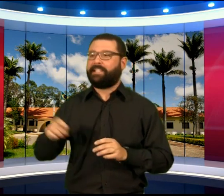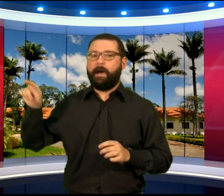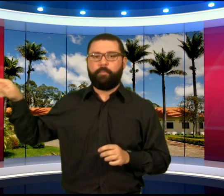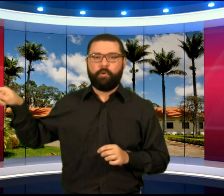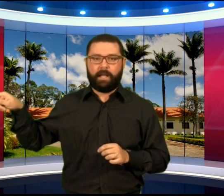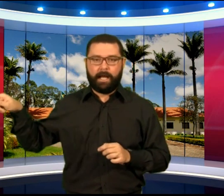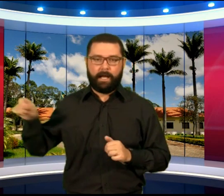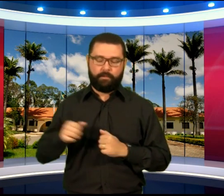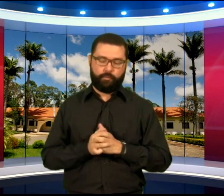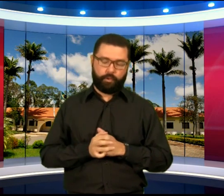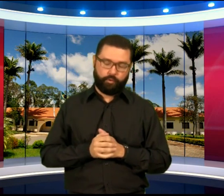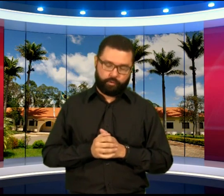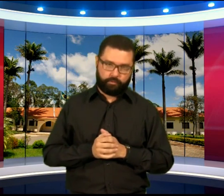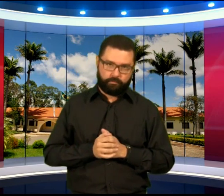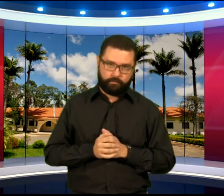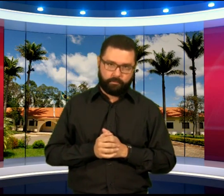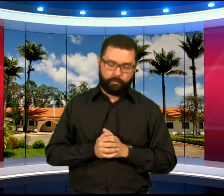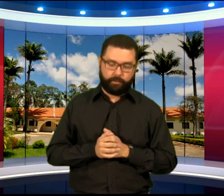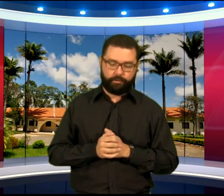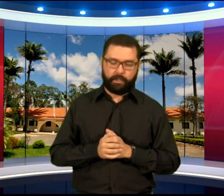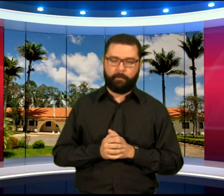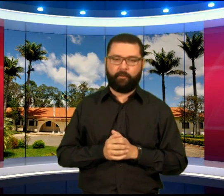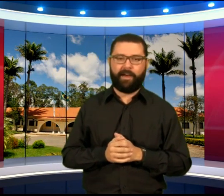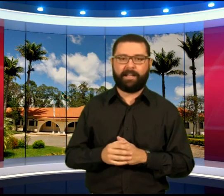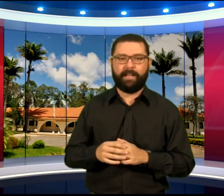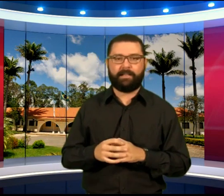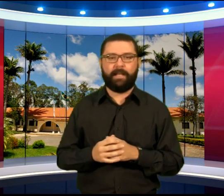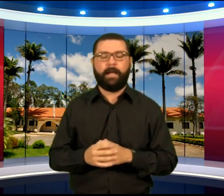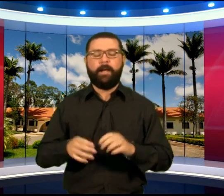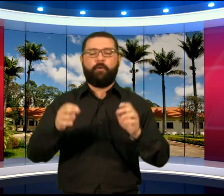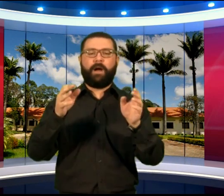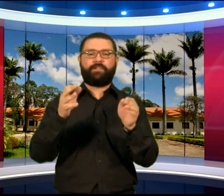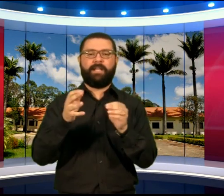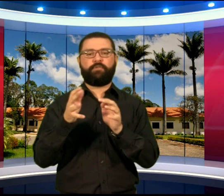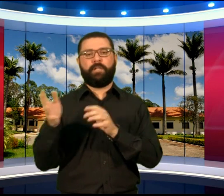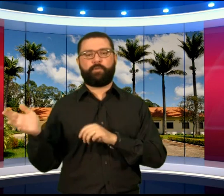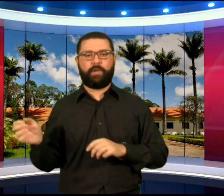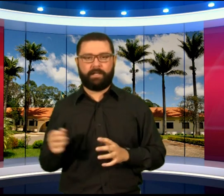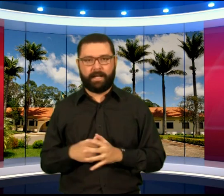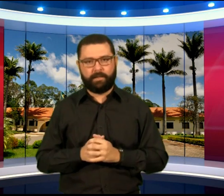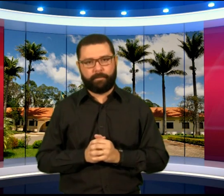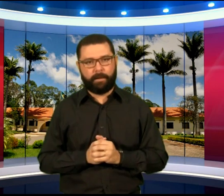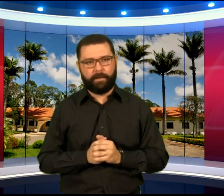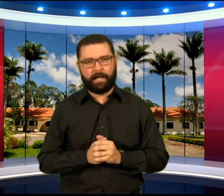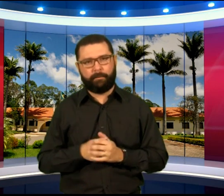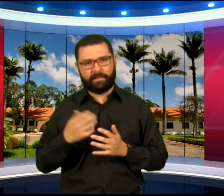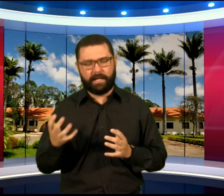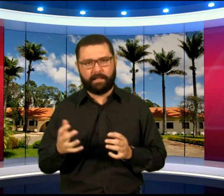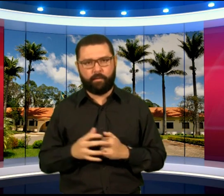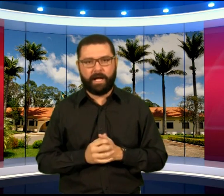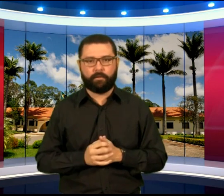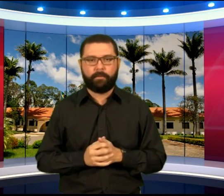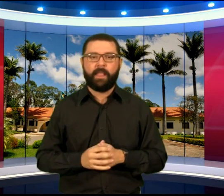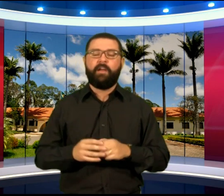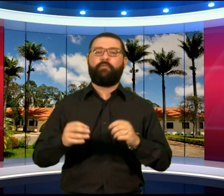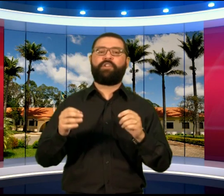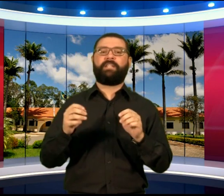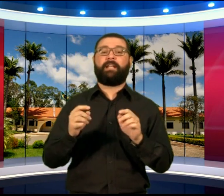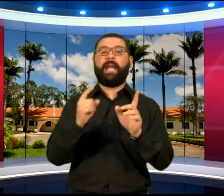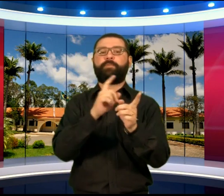bula. Se a bula lá do produto químico, fala que tem que ter 400 litros por hectare para aplicar, para ser